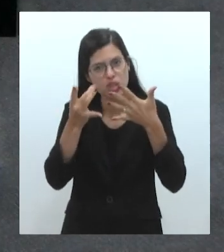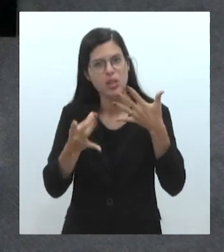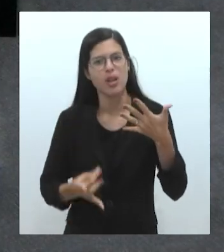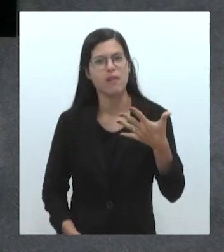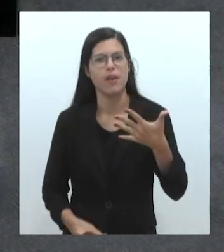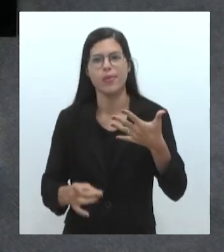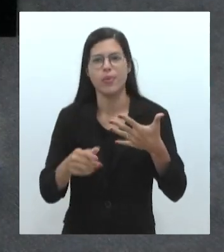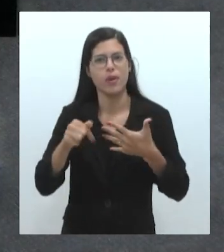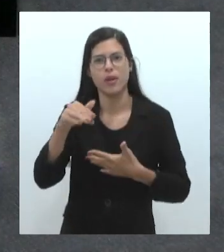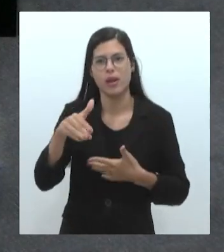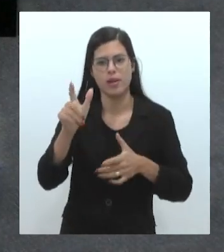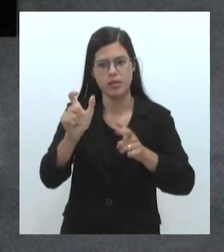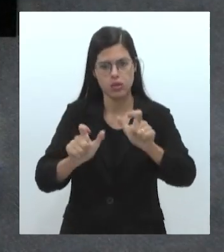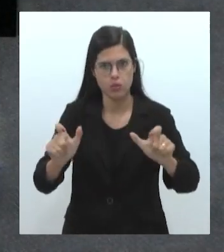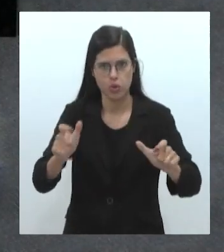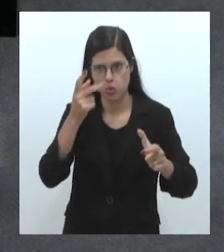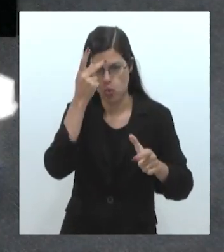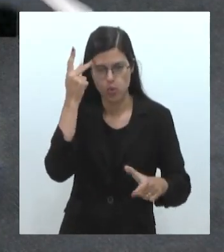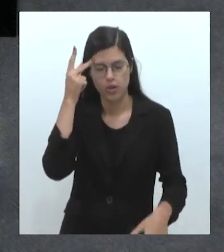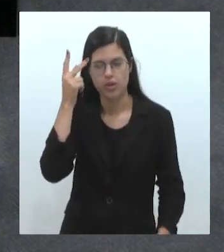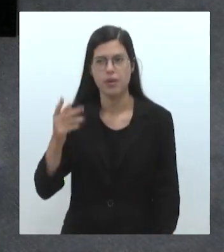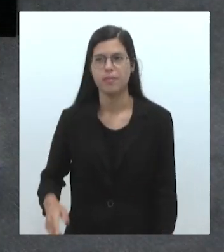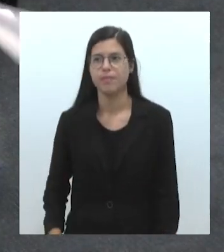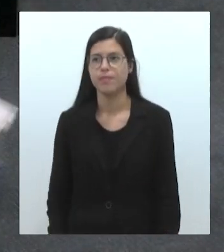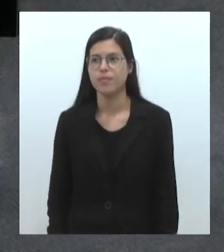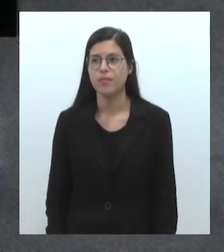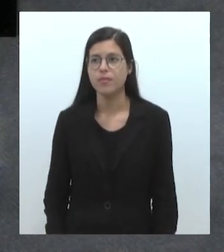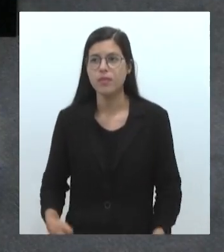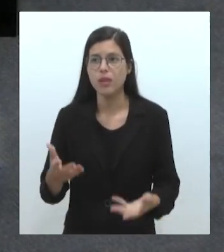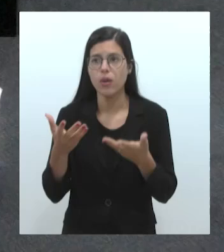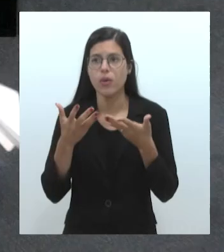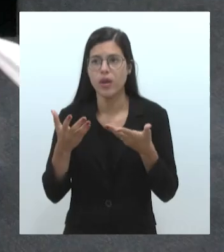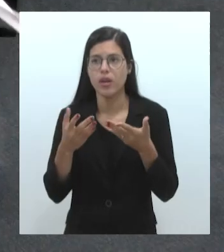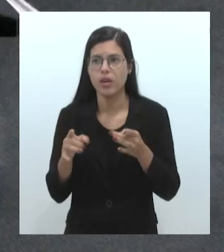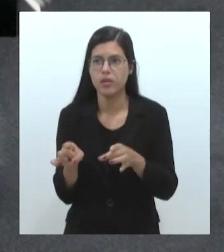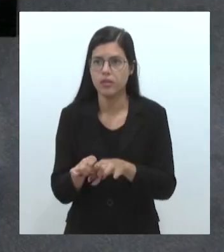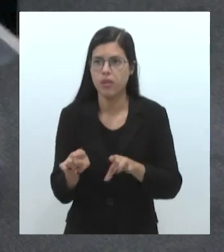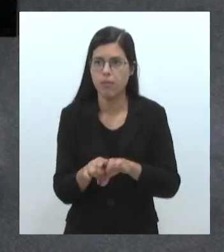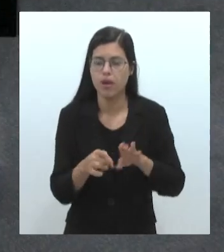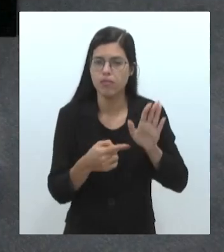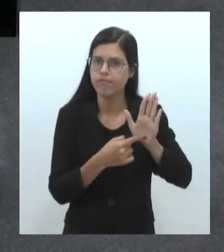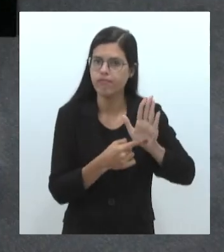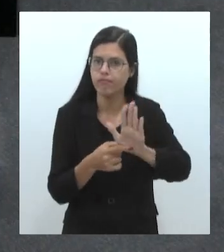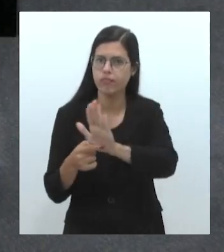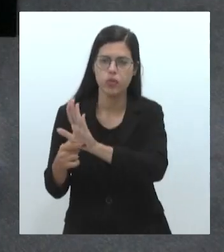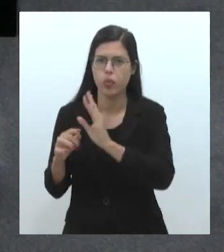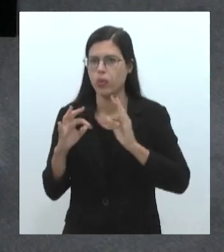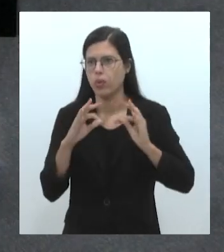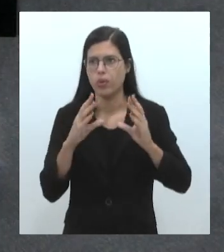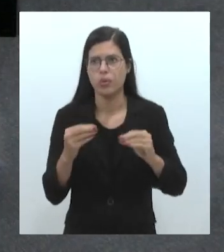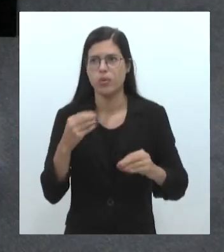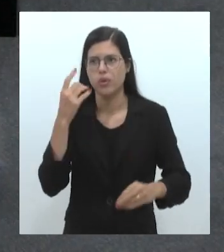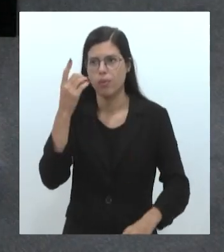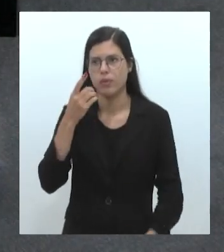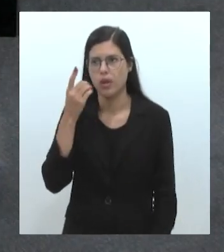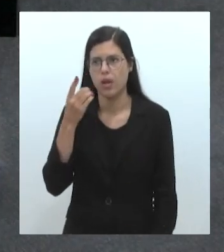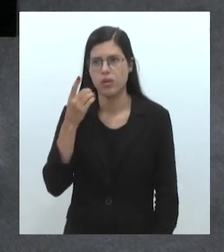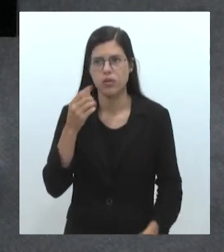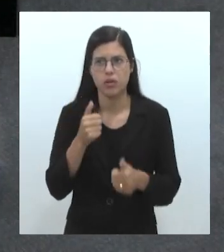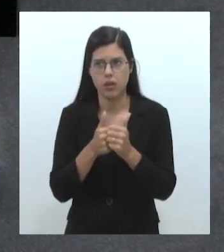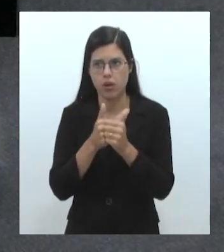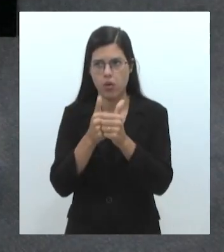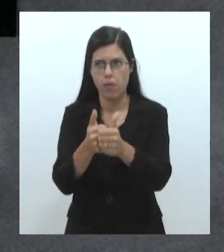muito brevemente, senhora presidenta, eu queria, inclusive, expressar para todos os deputados, deputadas, para todo mundo que está acompanhando esse